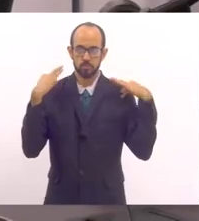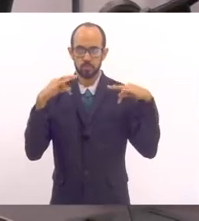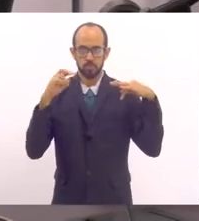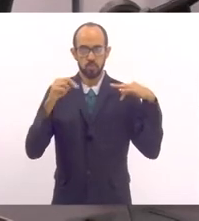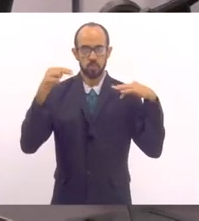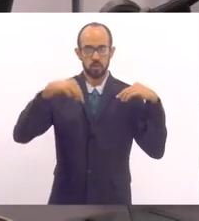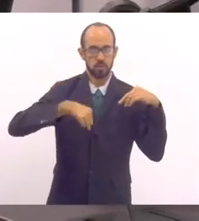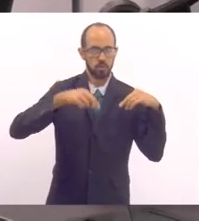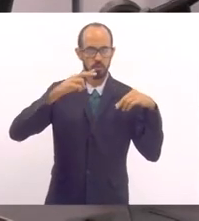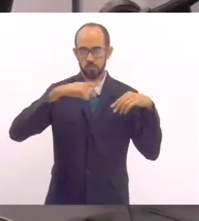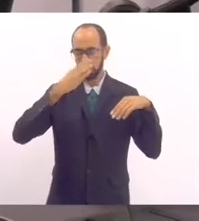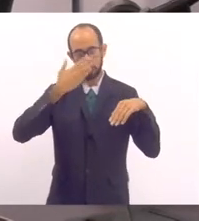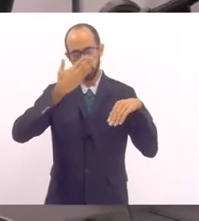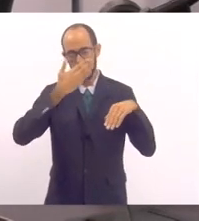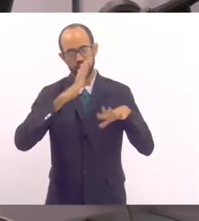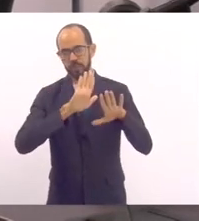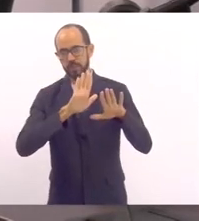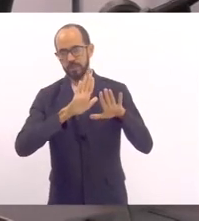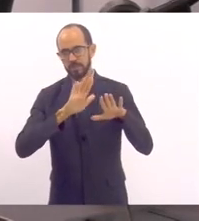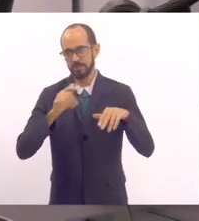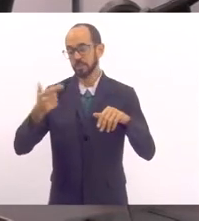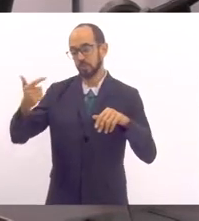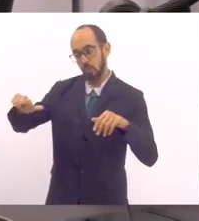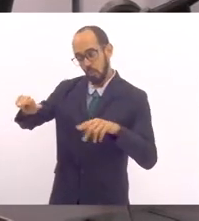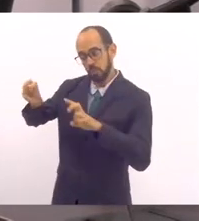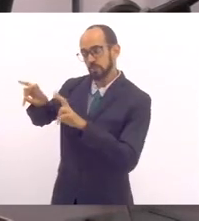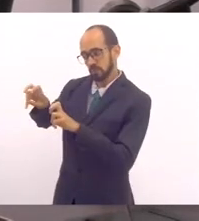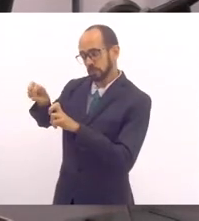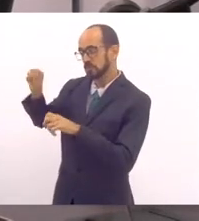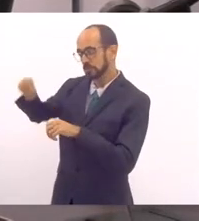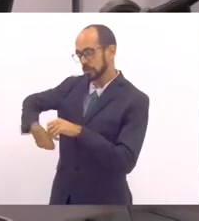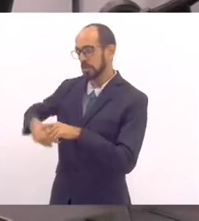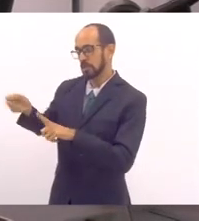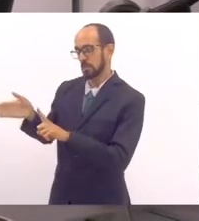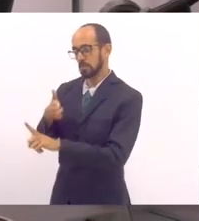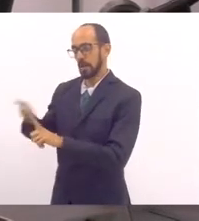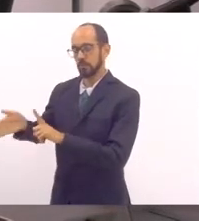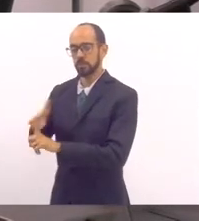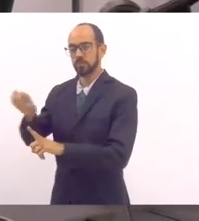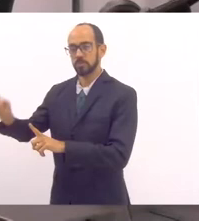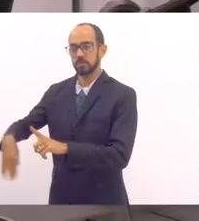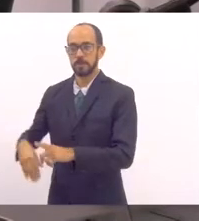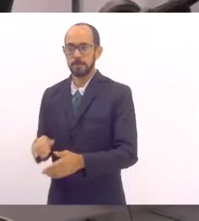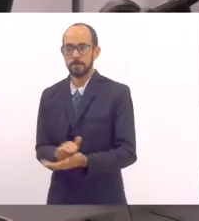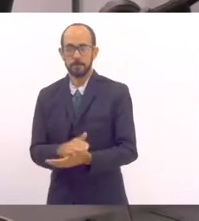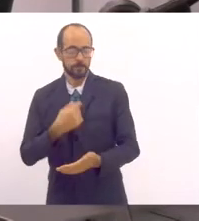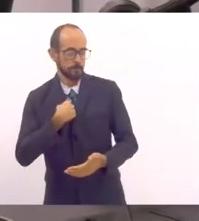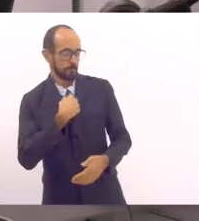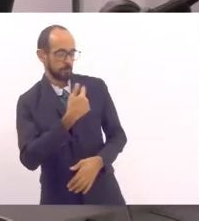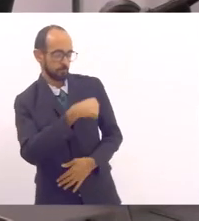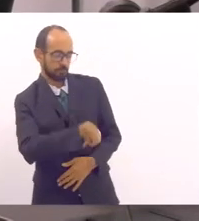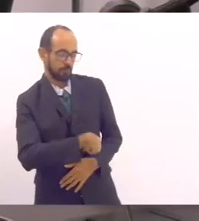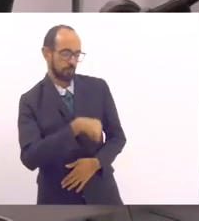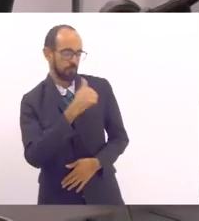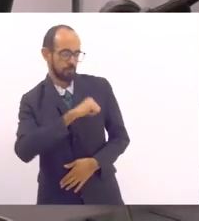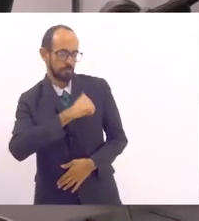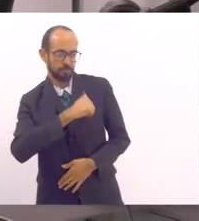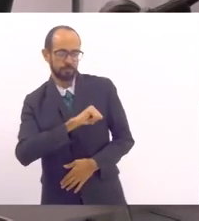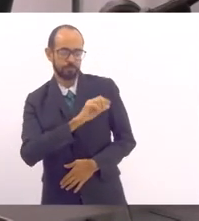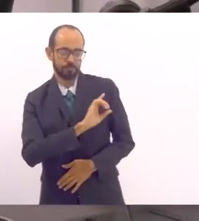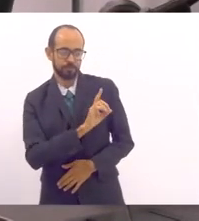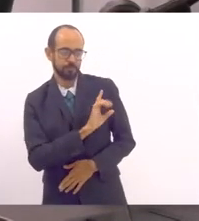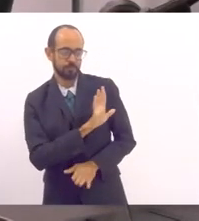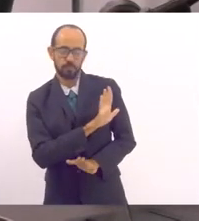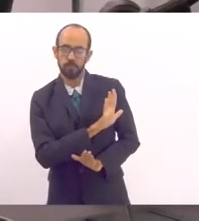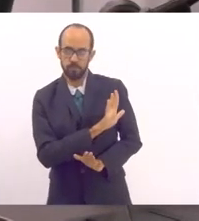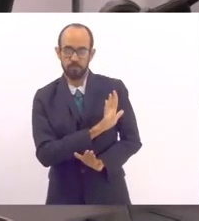vi. Eu não vi batendo. Não, no turismo não, mas outros assuntos eu bato. Mas eu não estou aqui. Mas eu não estou aqui para avaliar, né, a condução parlamentar longe